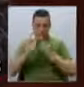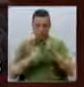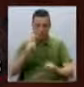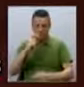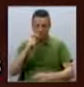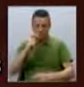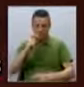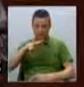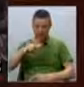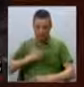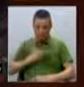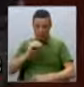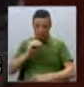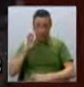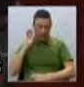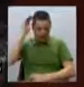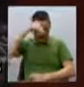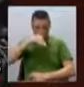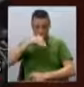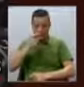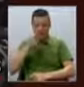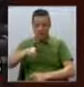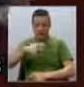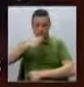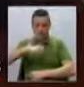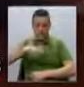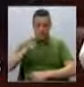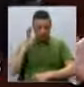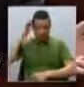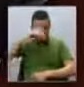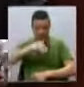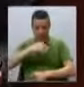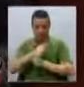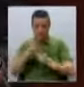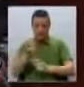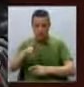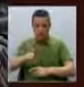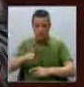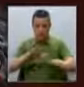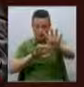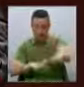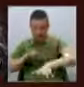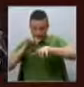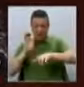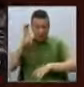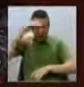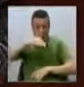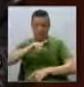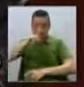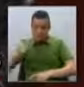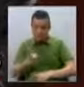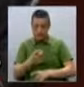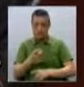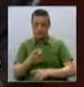chamados senadores da República os ex-presidentes da República provavelmente os ex-presidentes da Assembleia da República deveriam pertencer